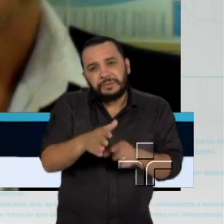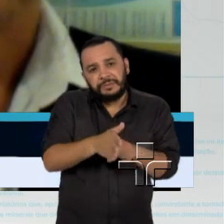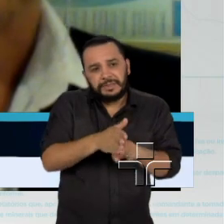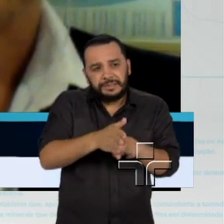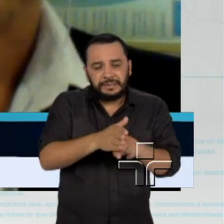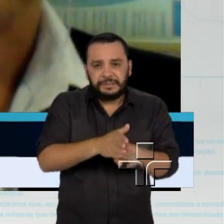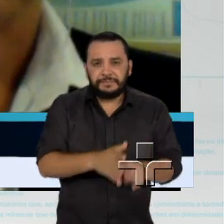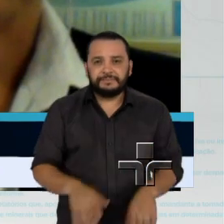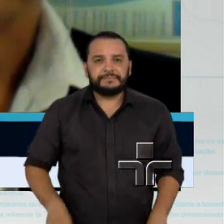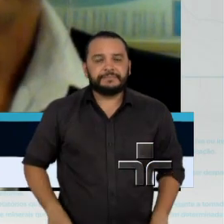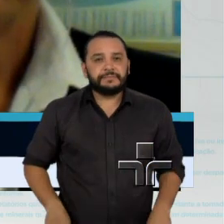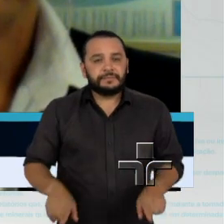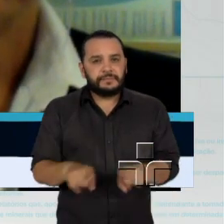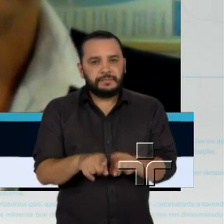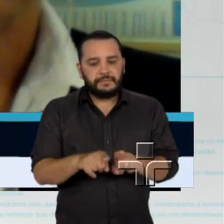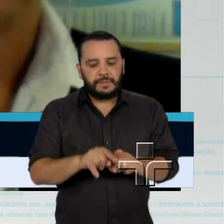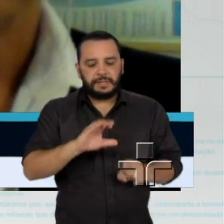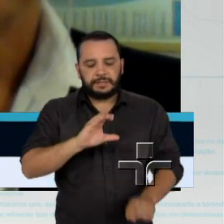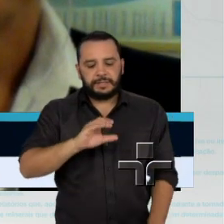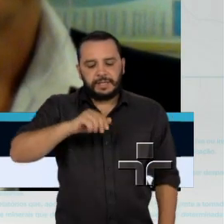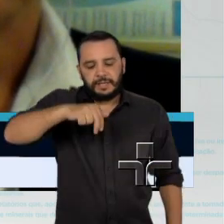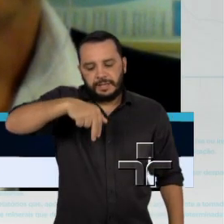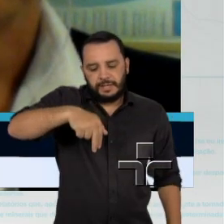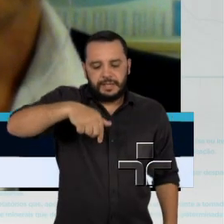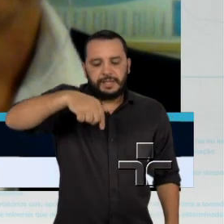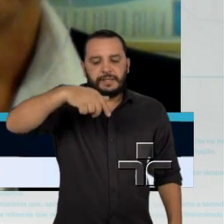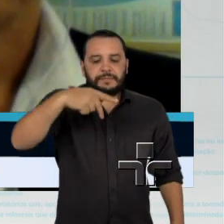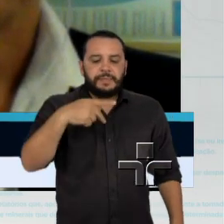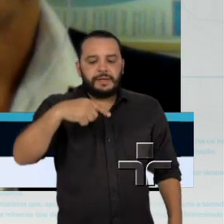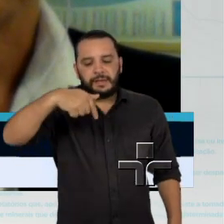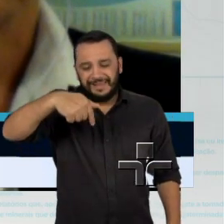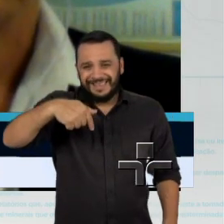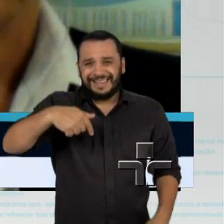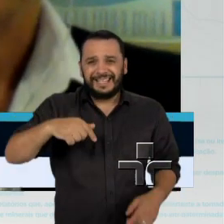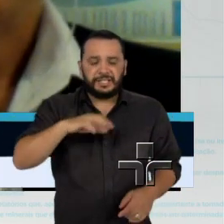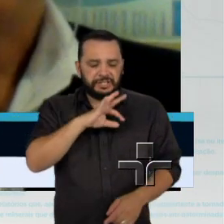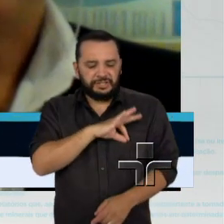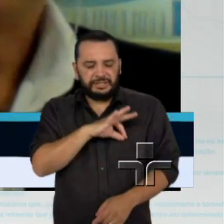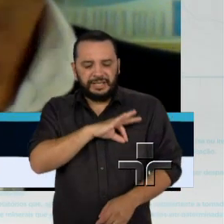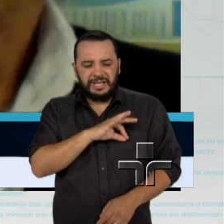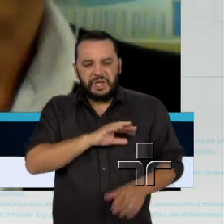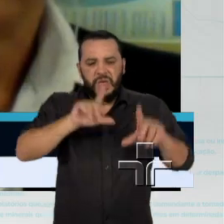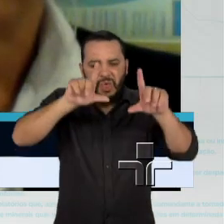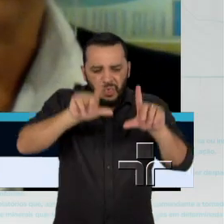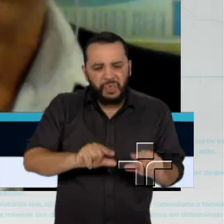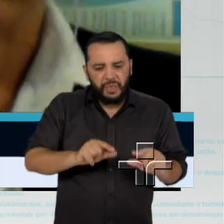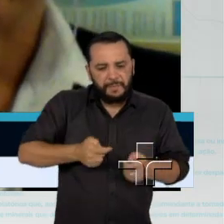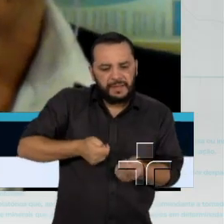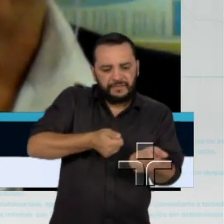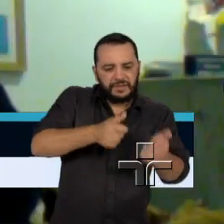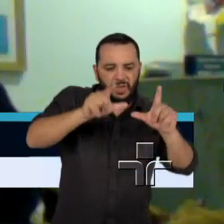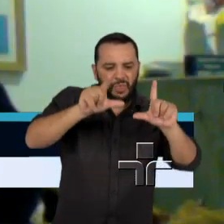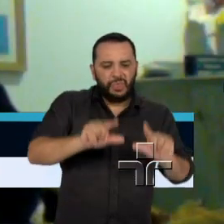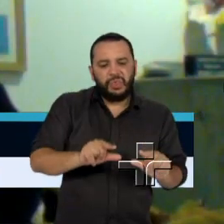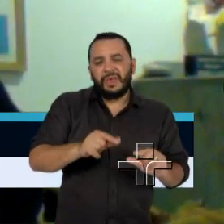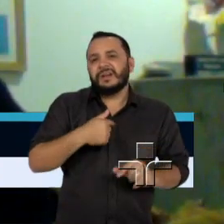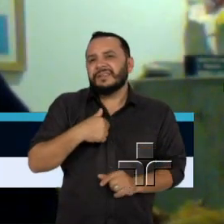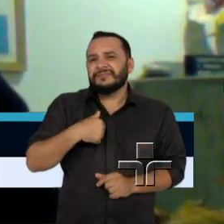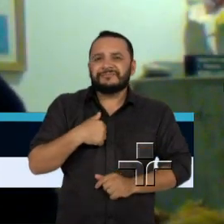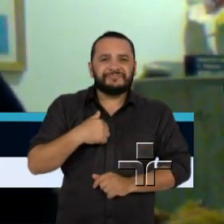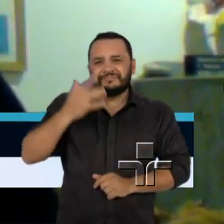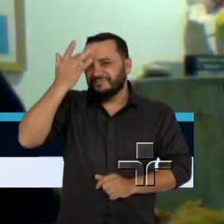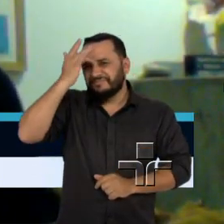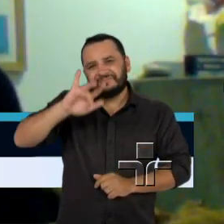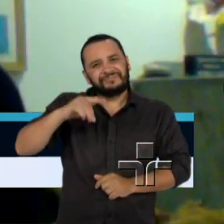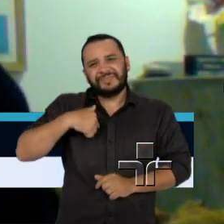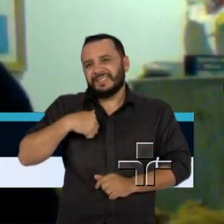há o risco de o CNPq ser reduzido de forma permanente? Olha, isso eu não sei dizer, eu não estou acompanhando, eu